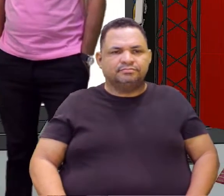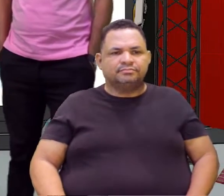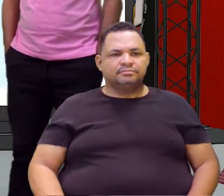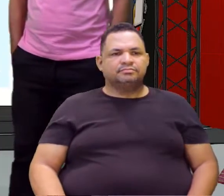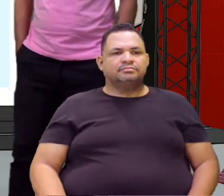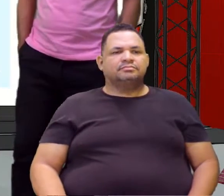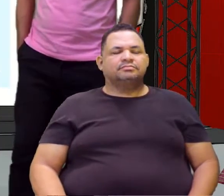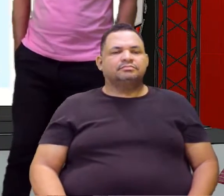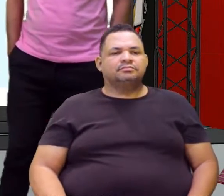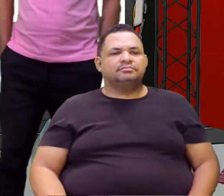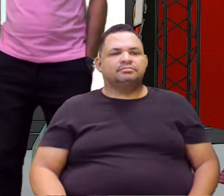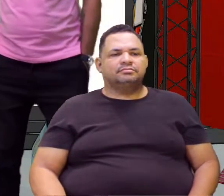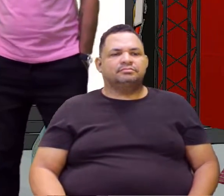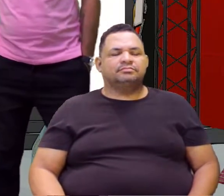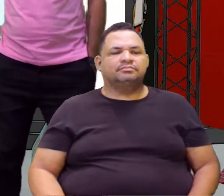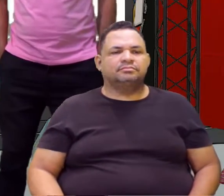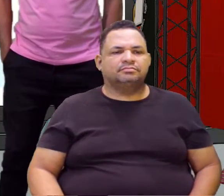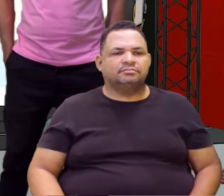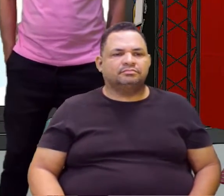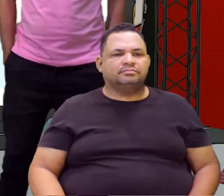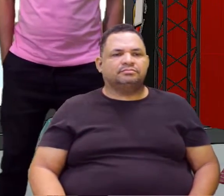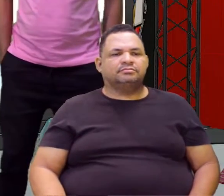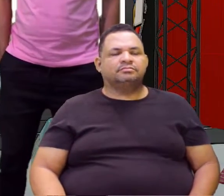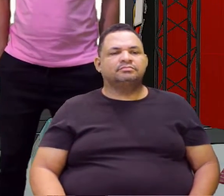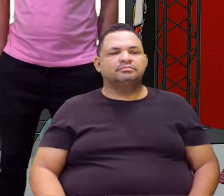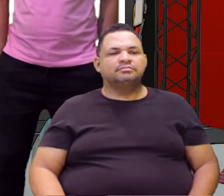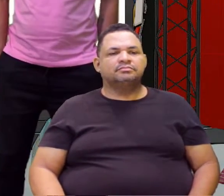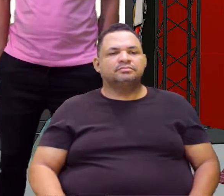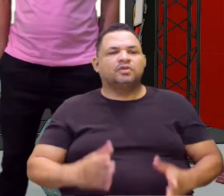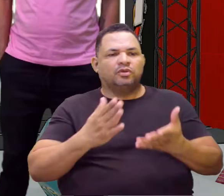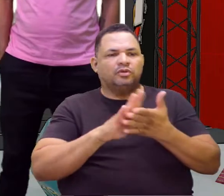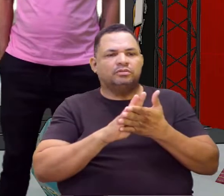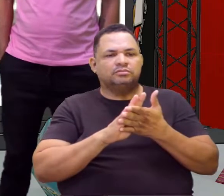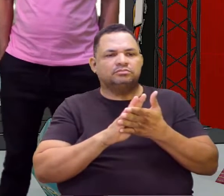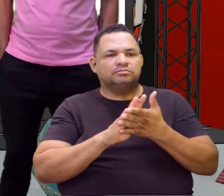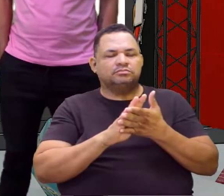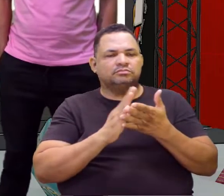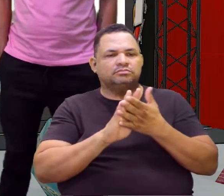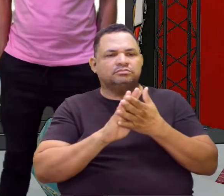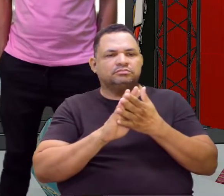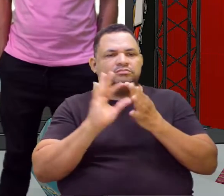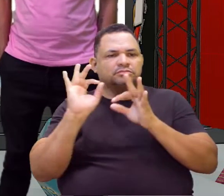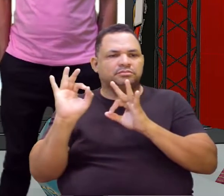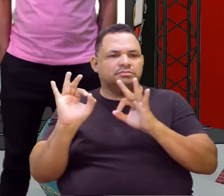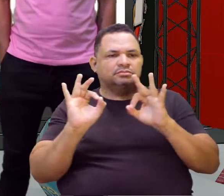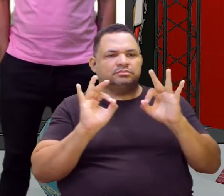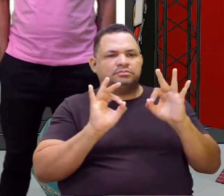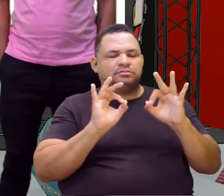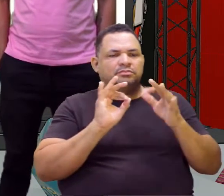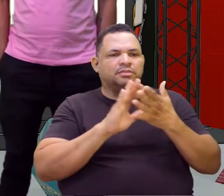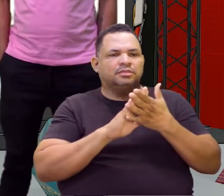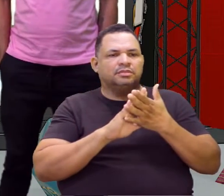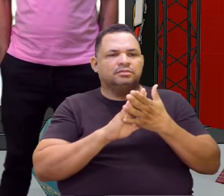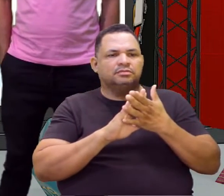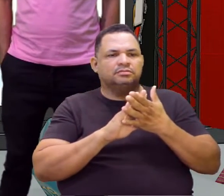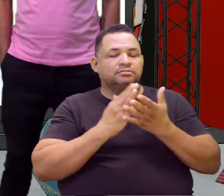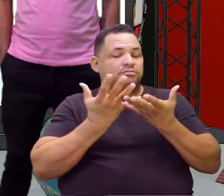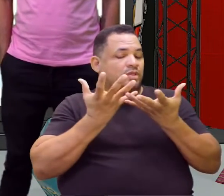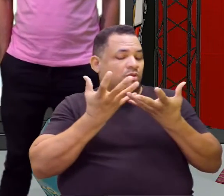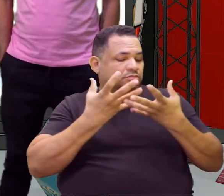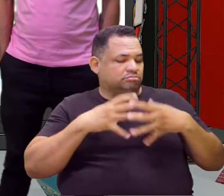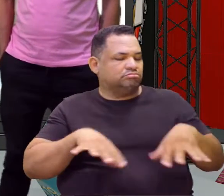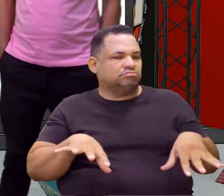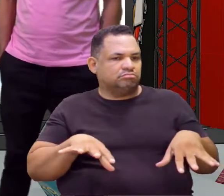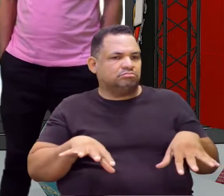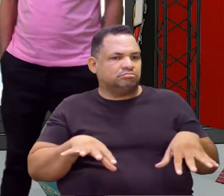por quê? Ontem eu vi um desses posts rapidinho de um autor muito antigo, já um senhor, e ele disse, eu não